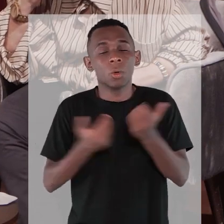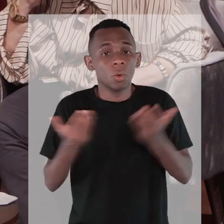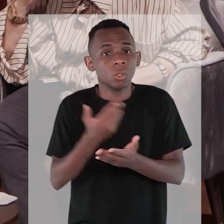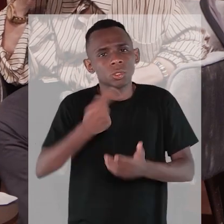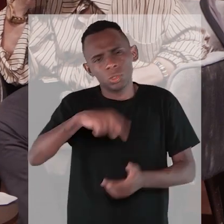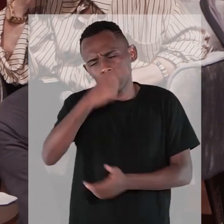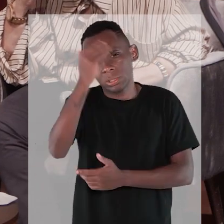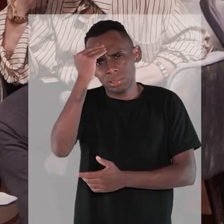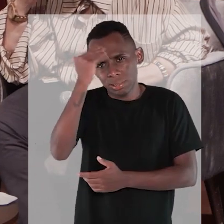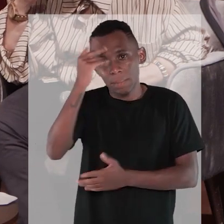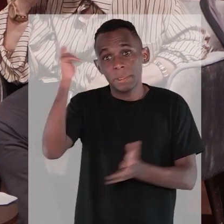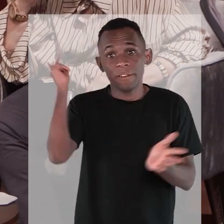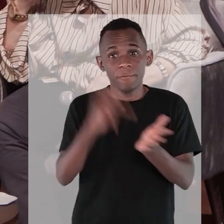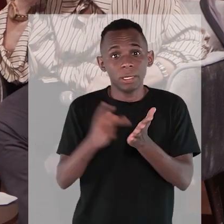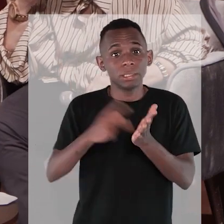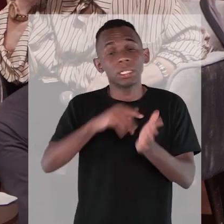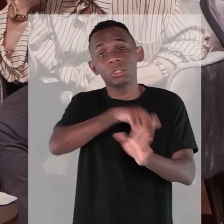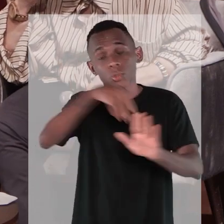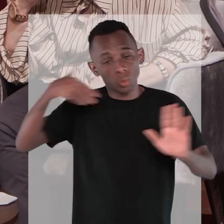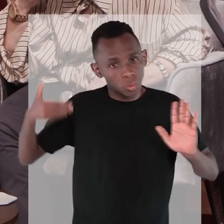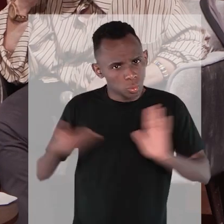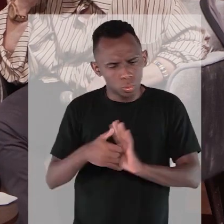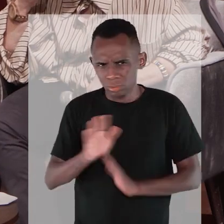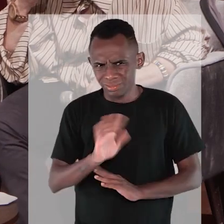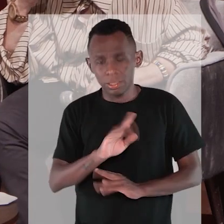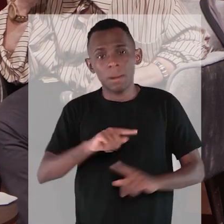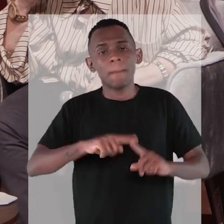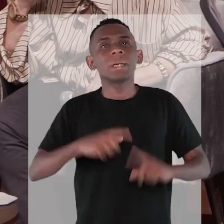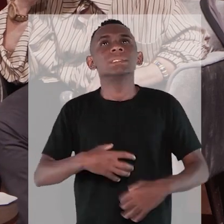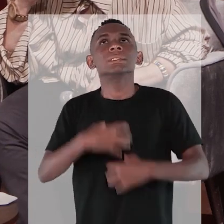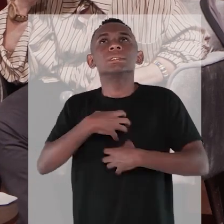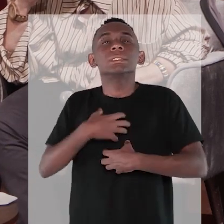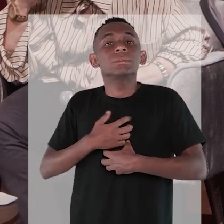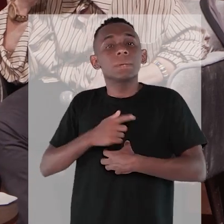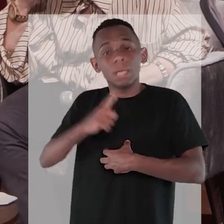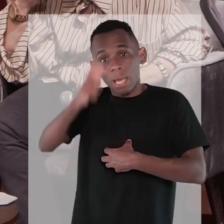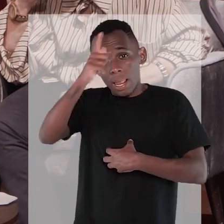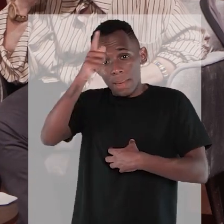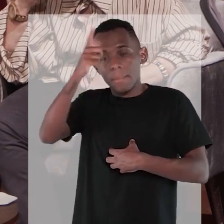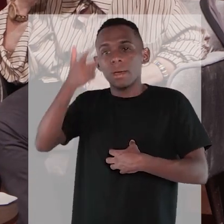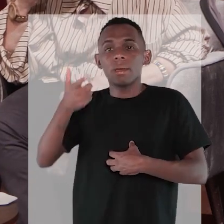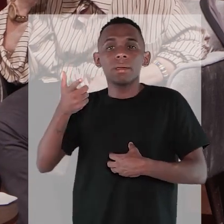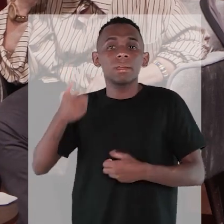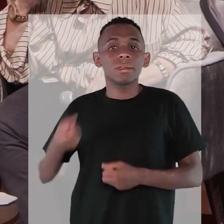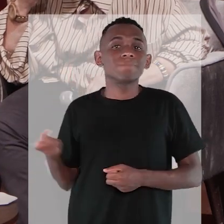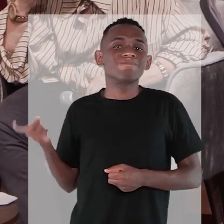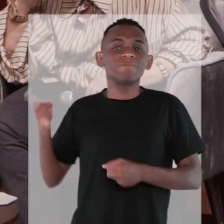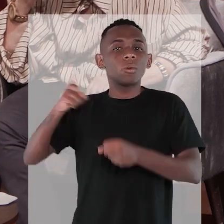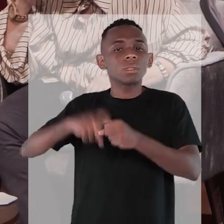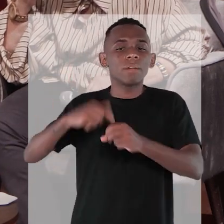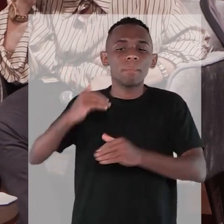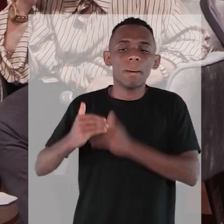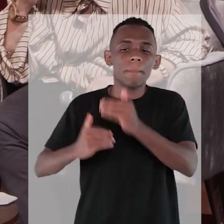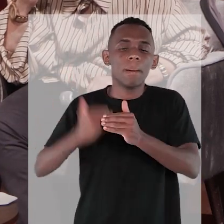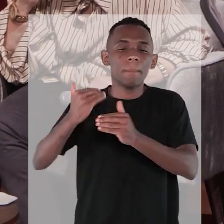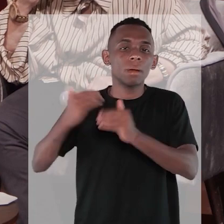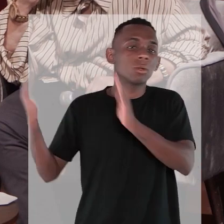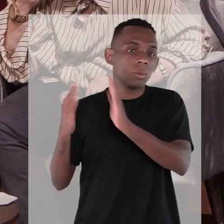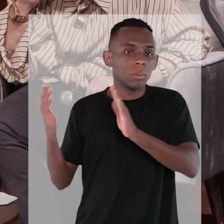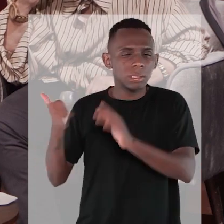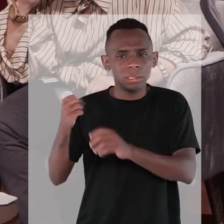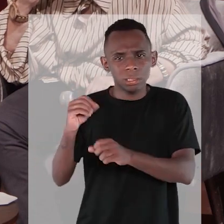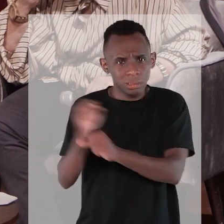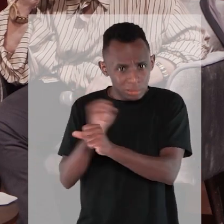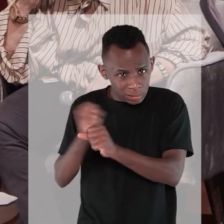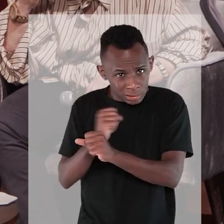sabemos que não era, mas que deu o sentimento de que a Alemanha se recuperava de uma década terrível na economia. Ora, nada